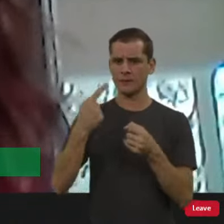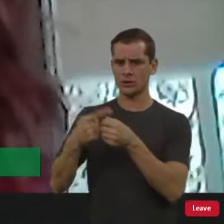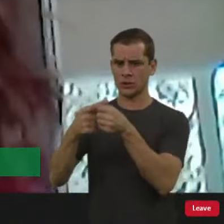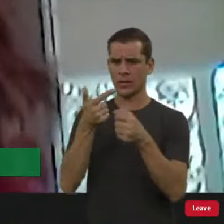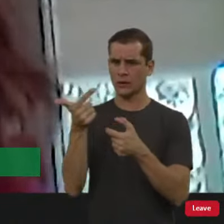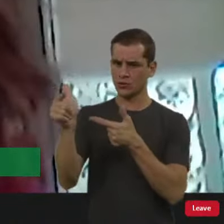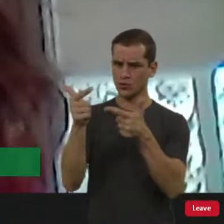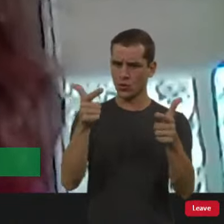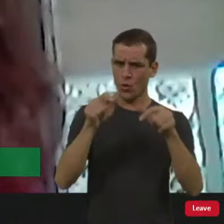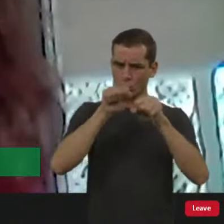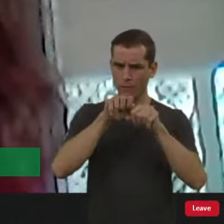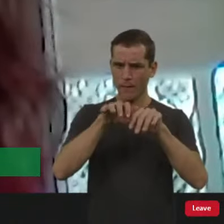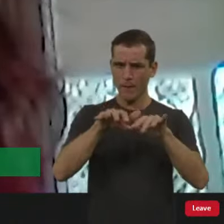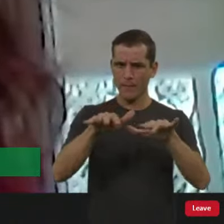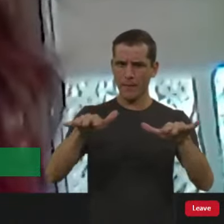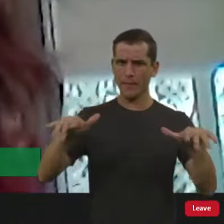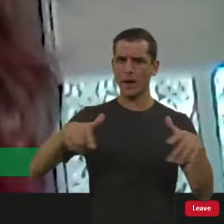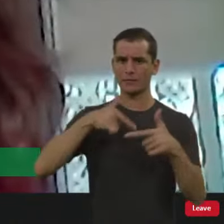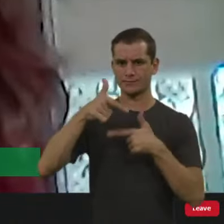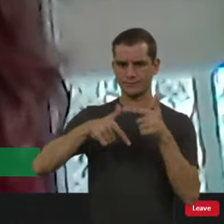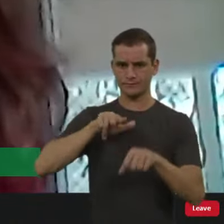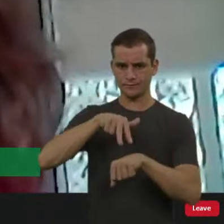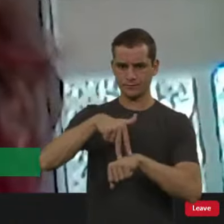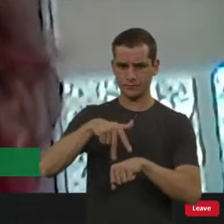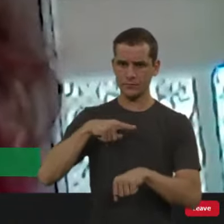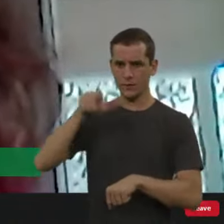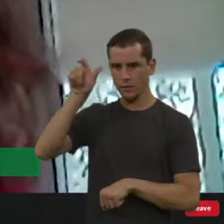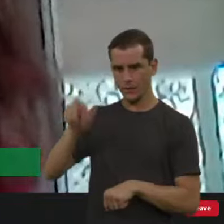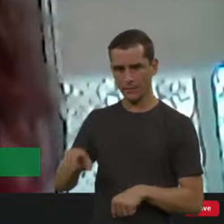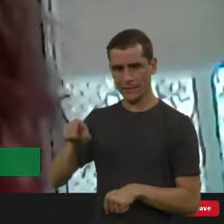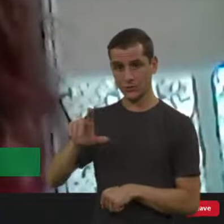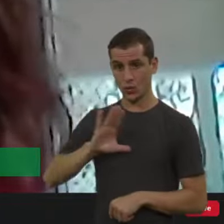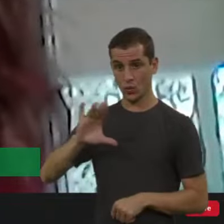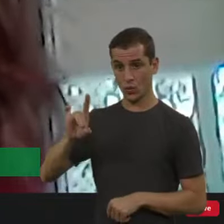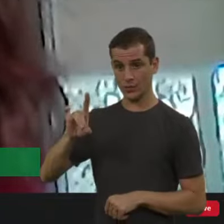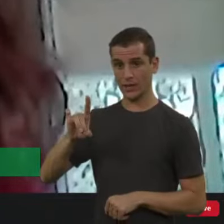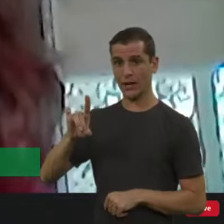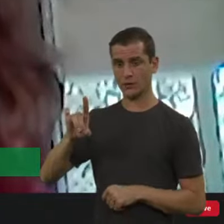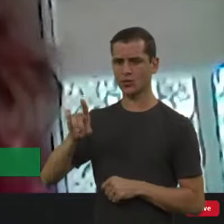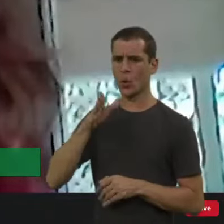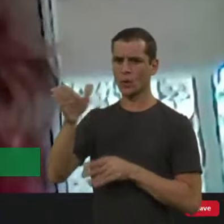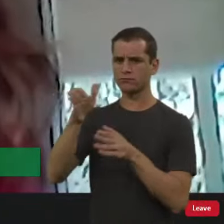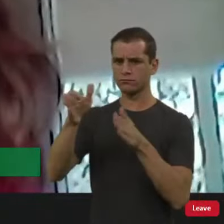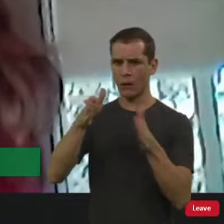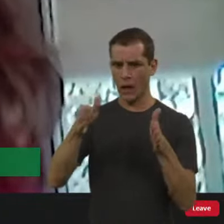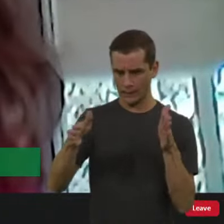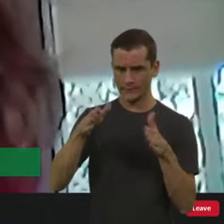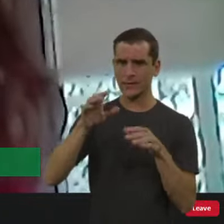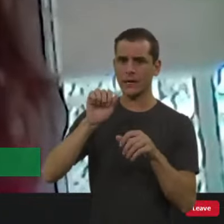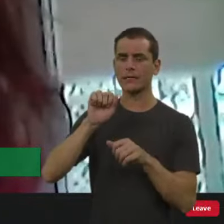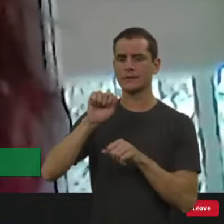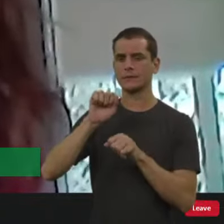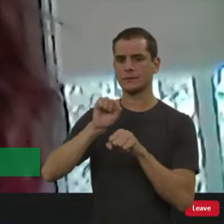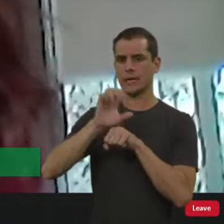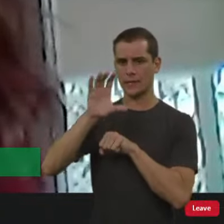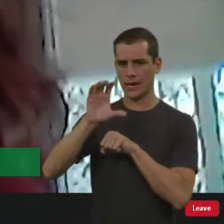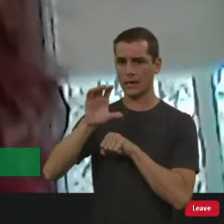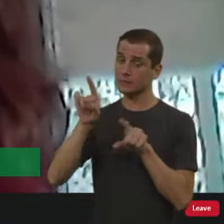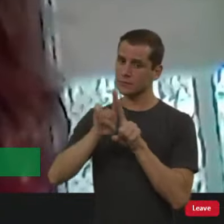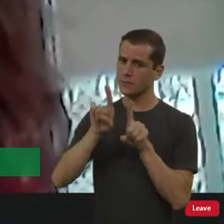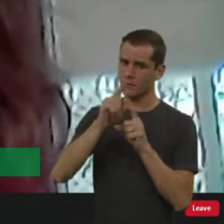da Rosemary Tcheges, nossa coordenadora de atividades em Santa Catarina, e também agradeço o trabalho e a